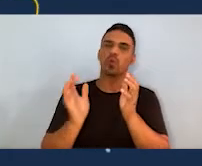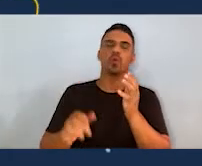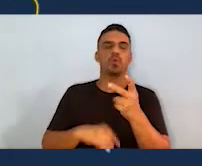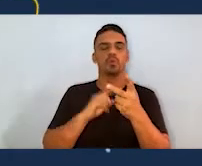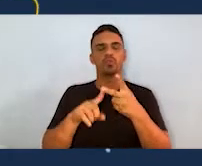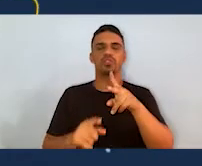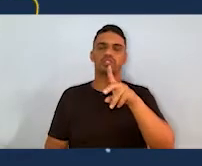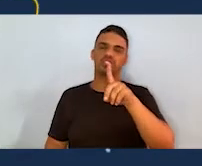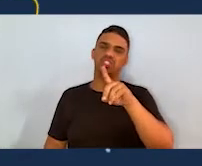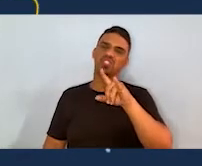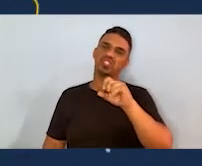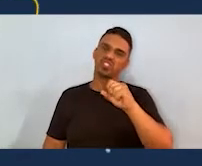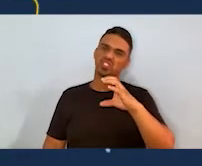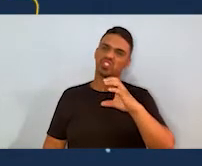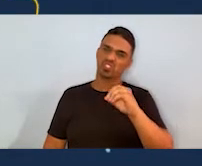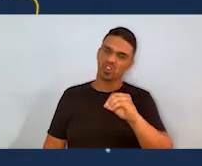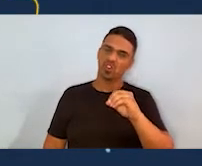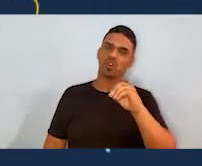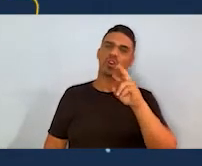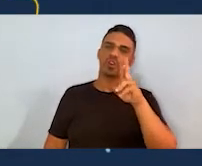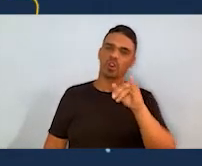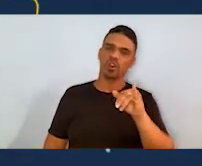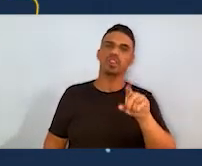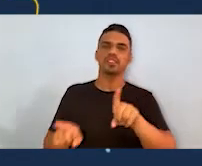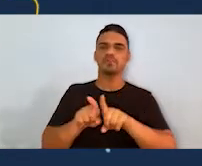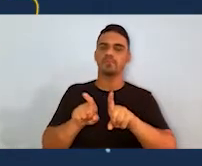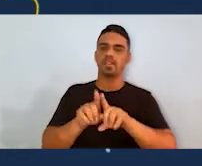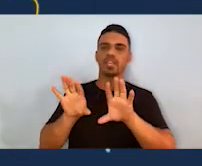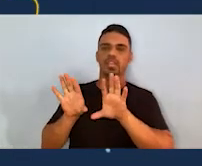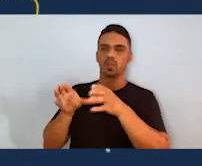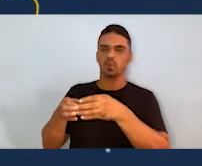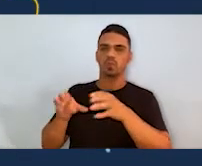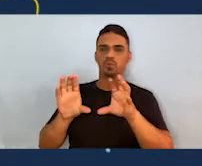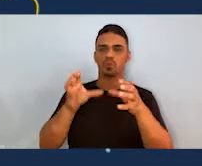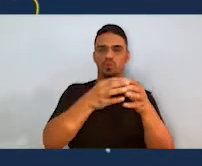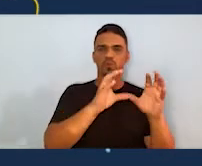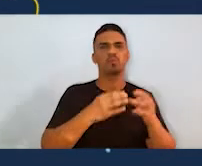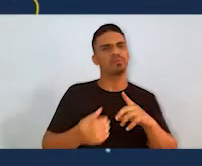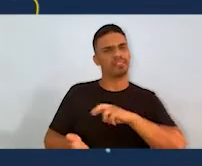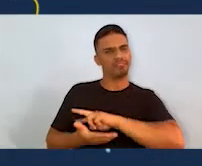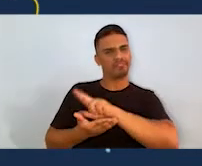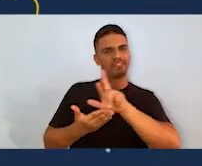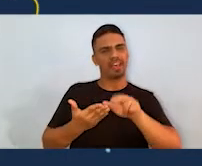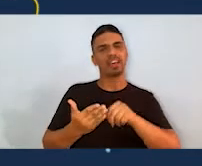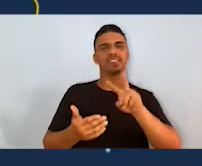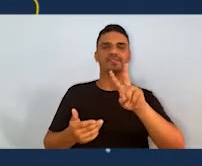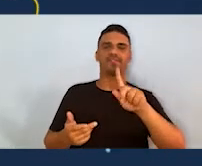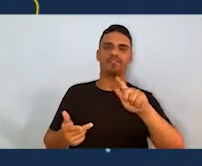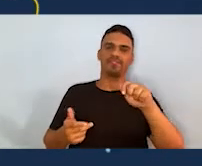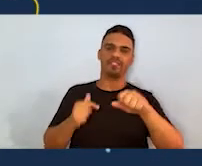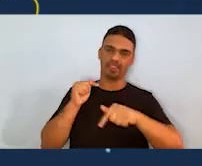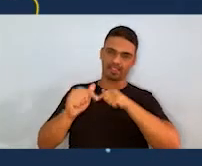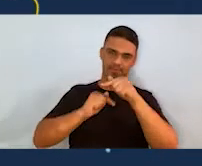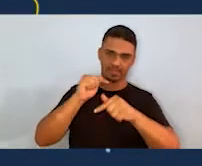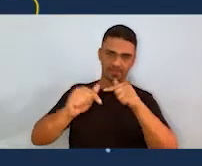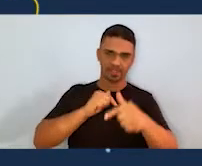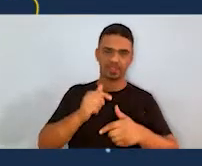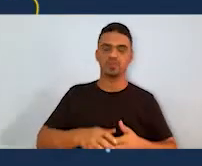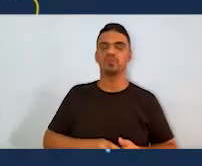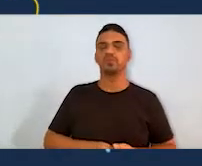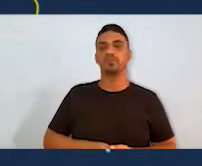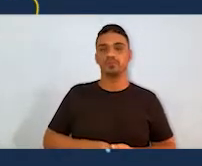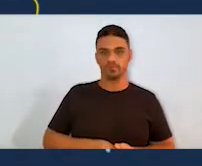Discord, nosso Discord, Twitter, tem bastante vaga para pixel art. Então vamos lá, uma das coisas que eu quero mexer aqui